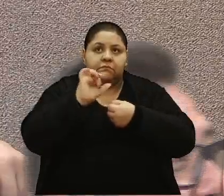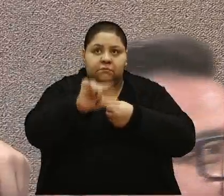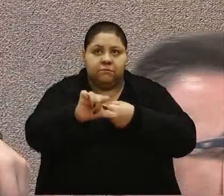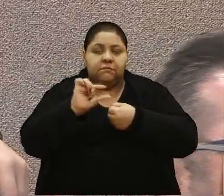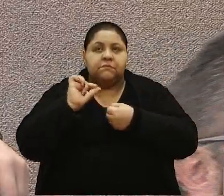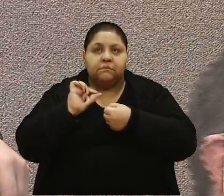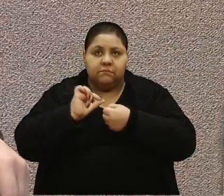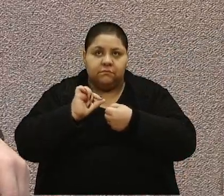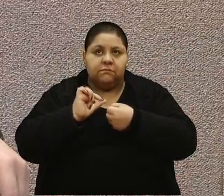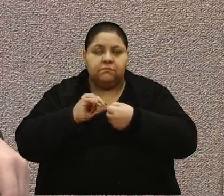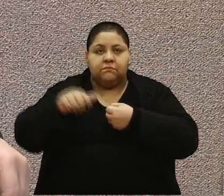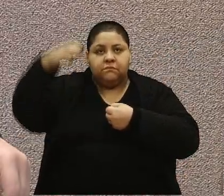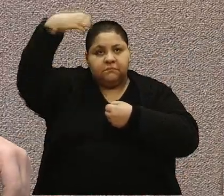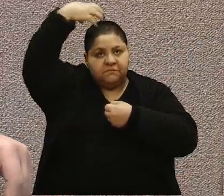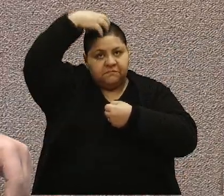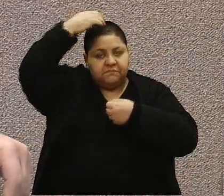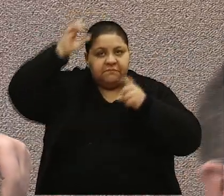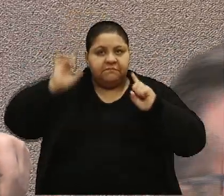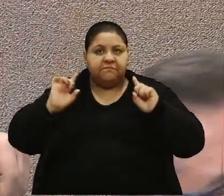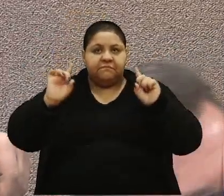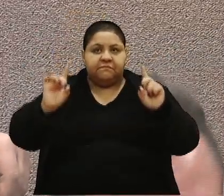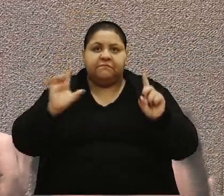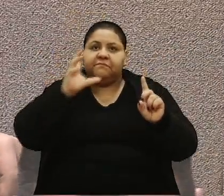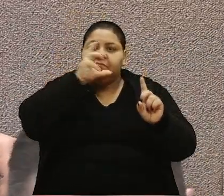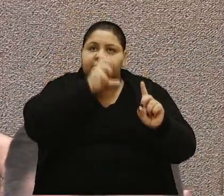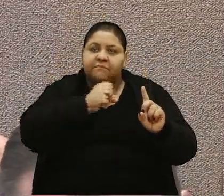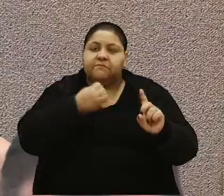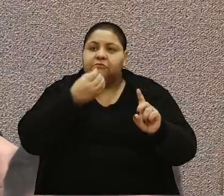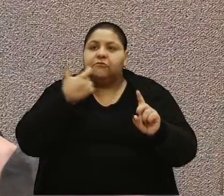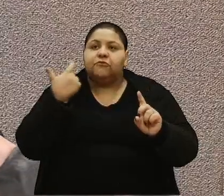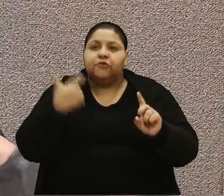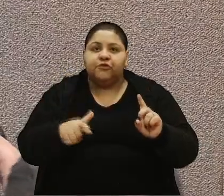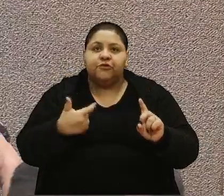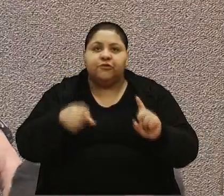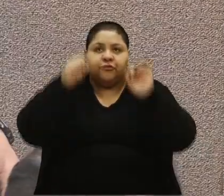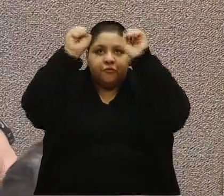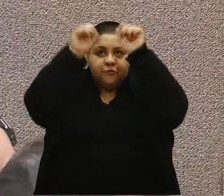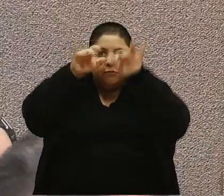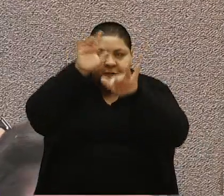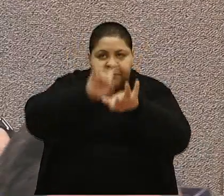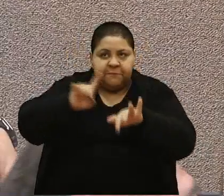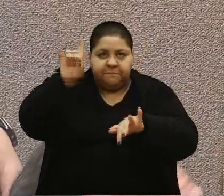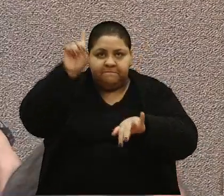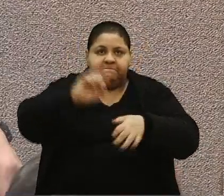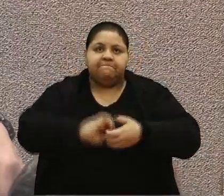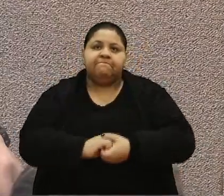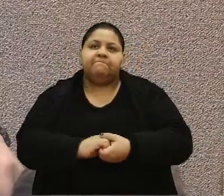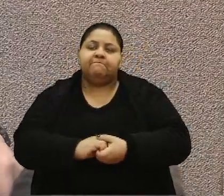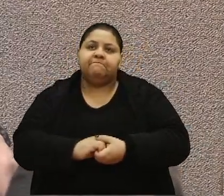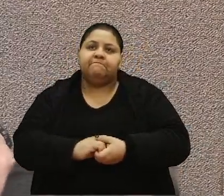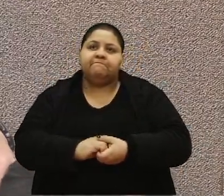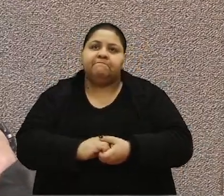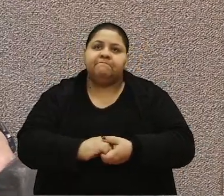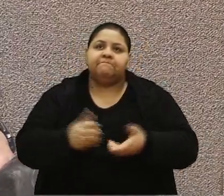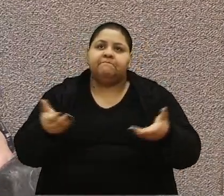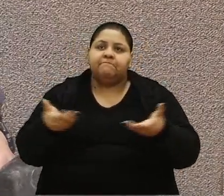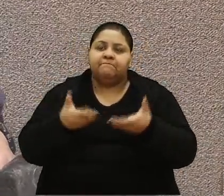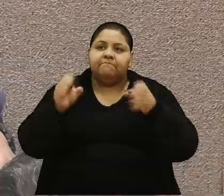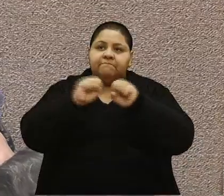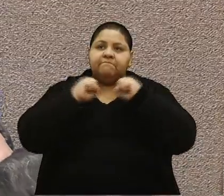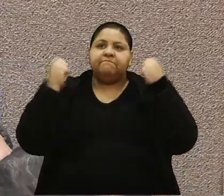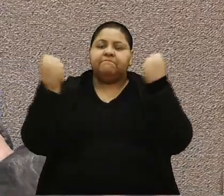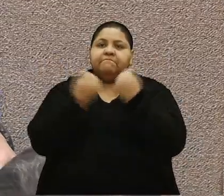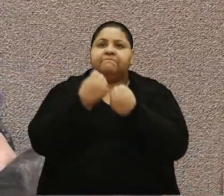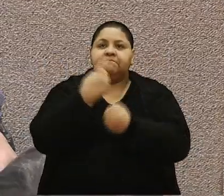né? A rainha e as princesas, sábado. Boa sorte. Bênçãos de Deus sobre vocês. Estiveram no seminário, no